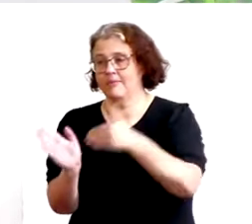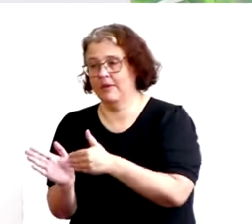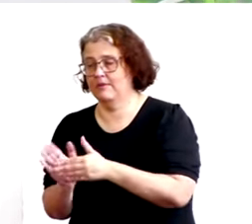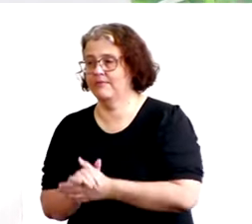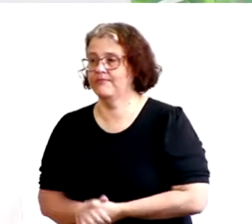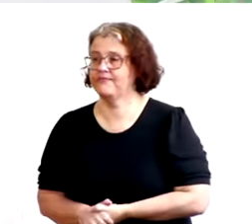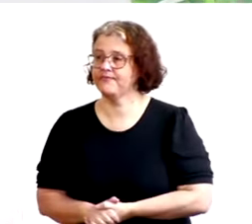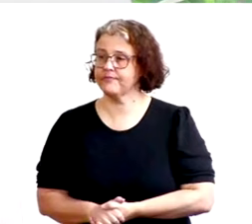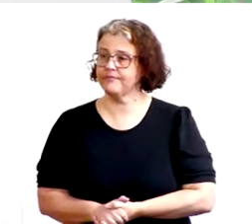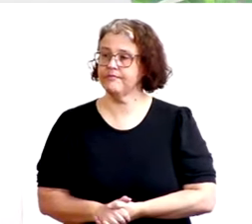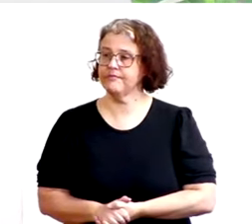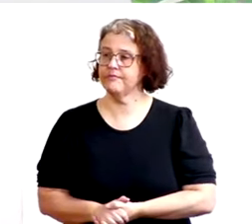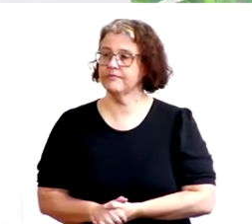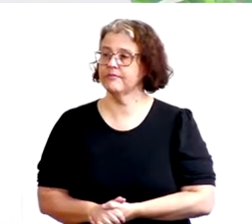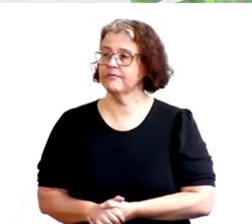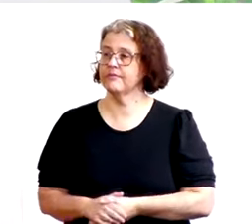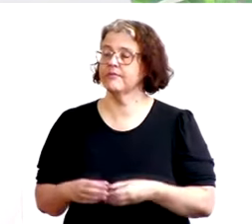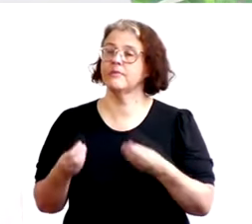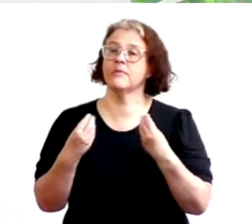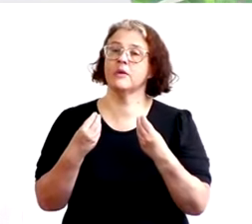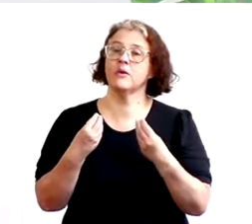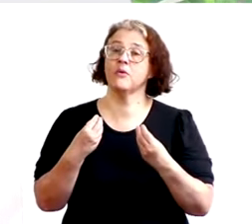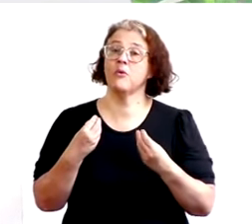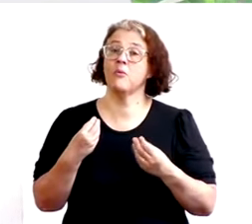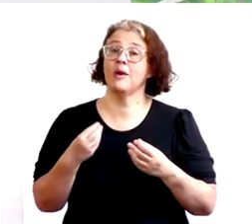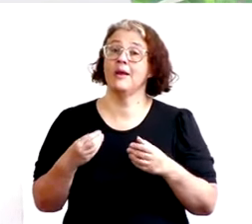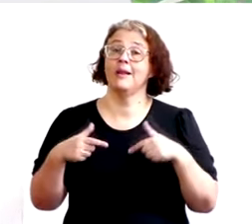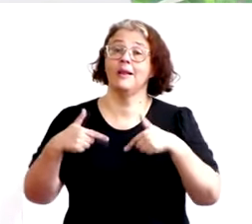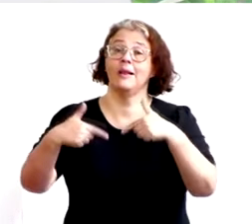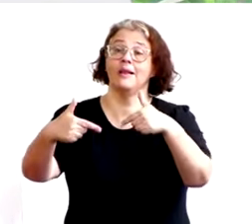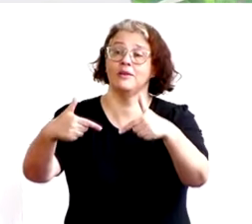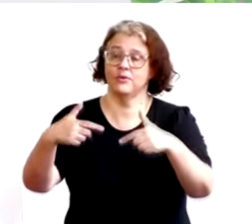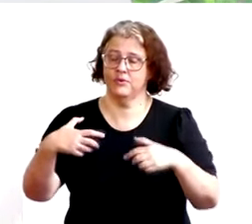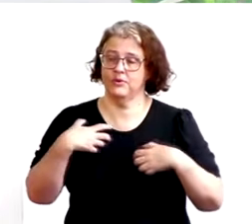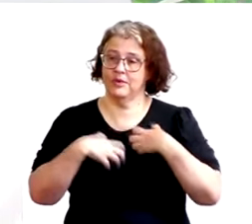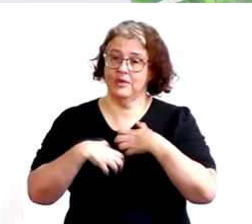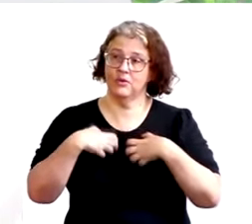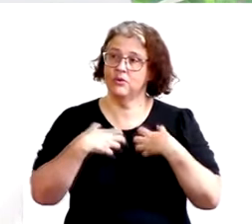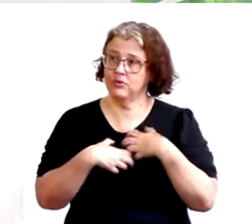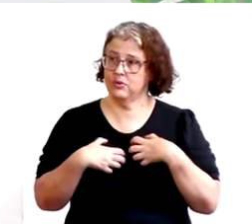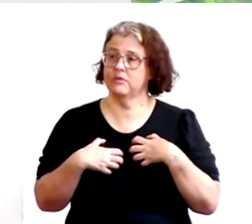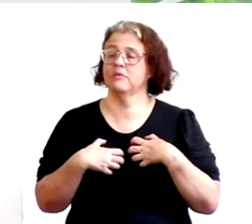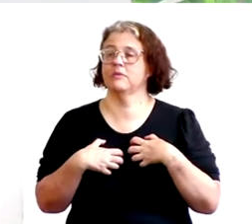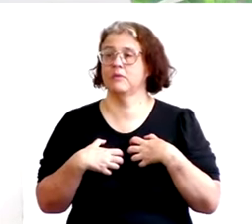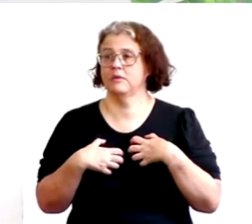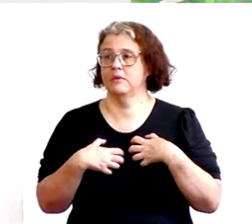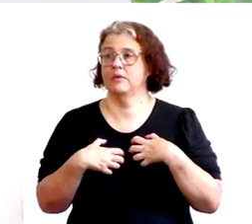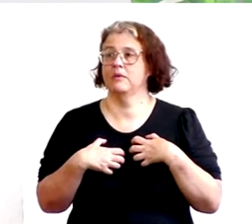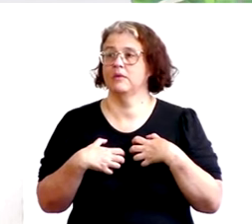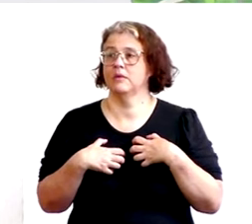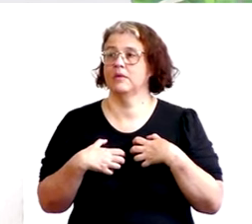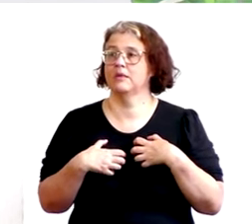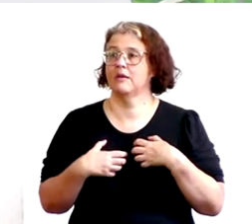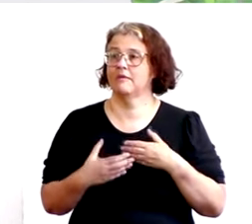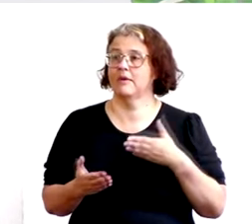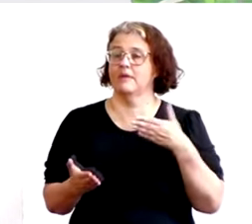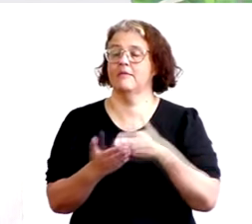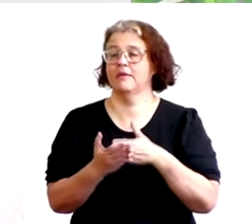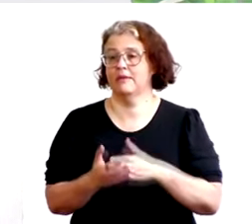como ele lidou com umas angústias e tristezas que ele estava enfrentando